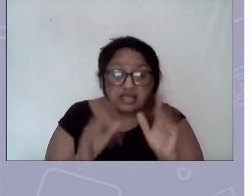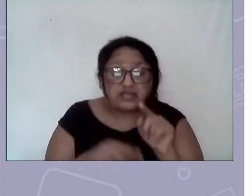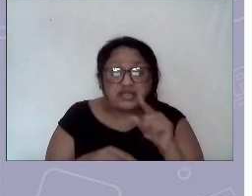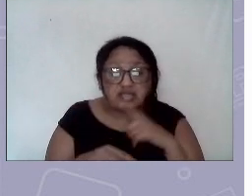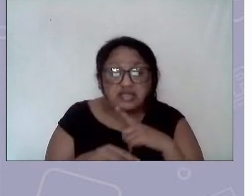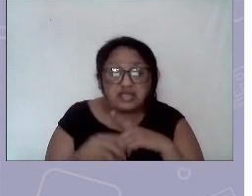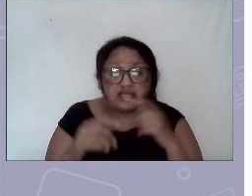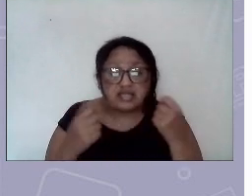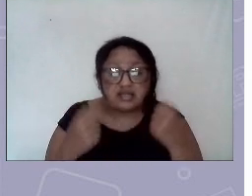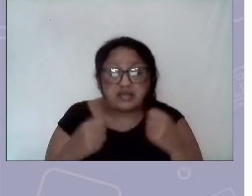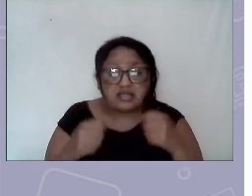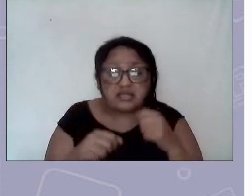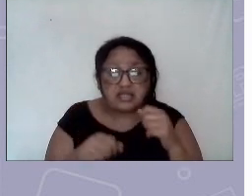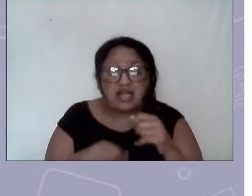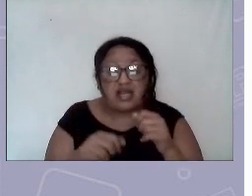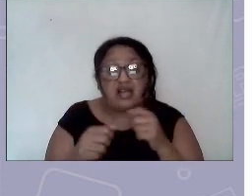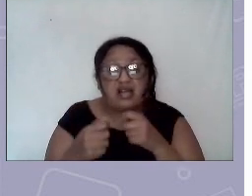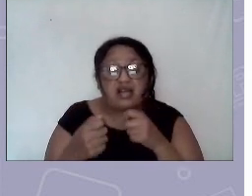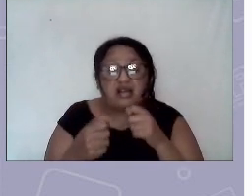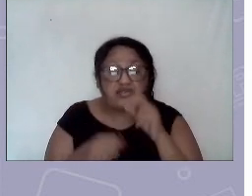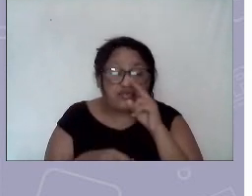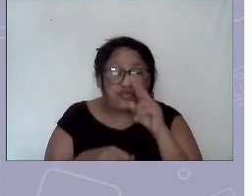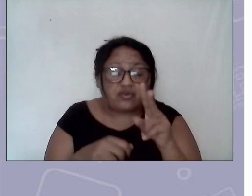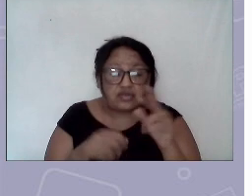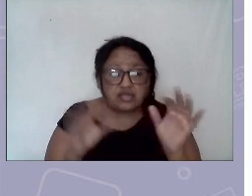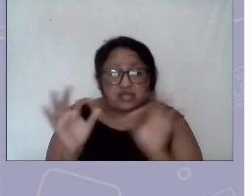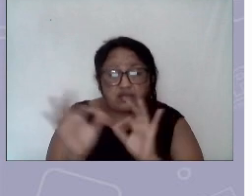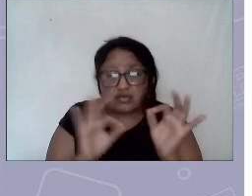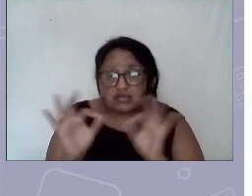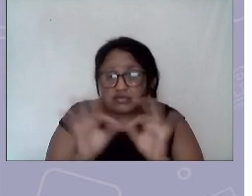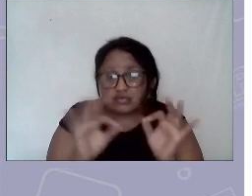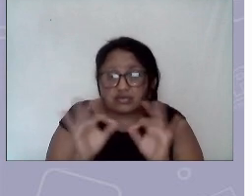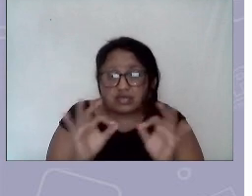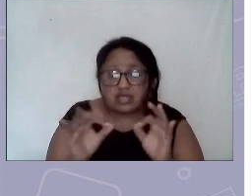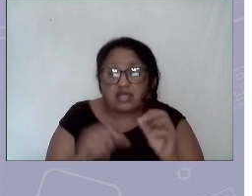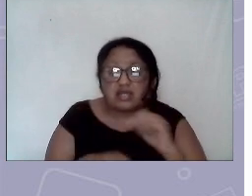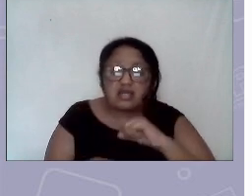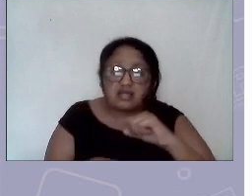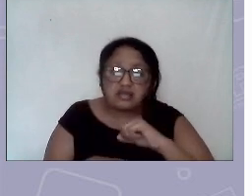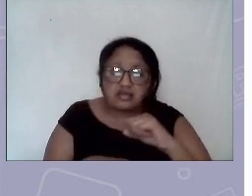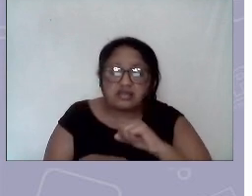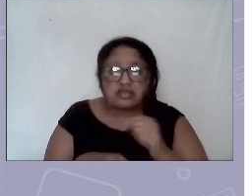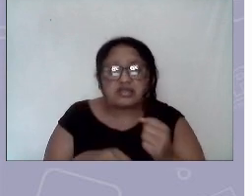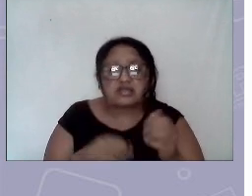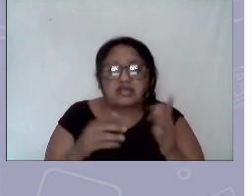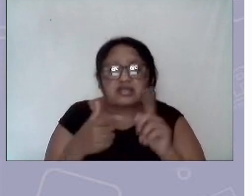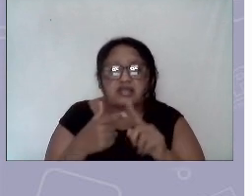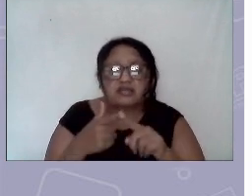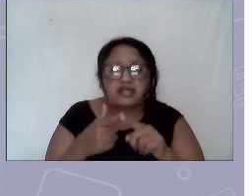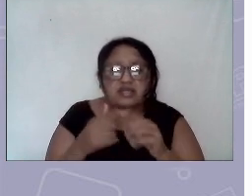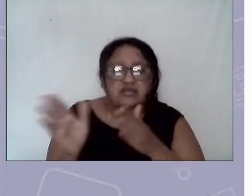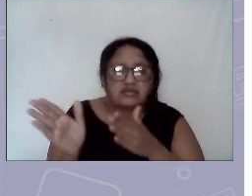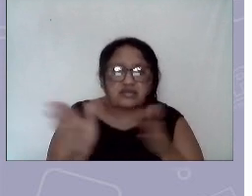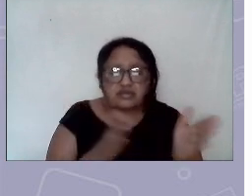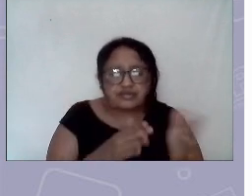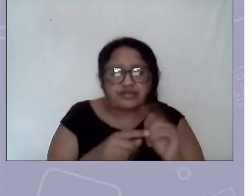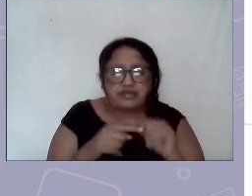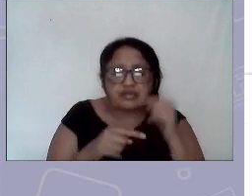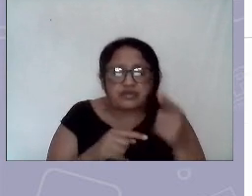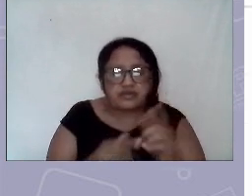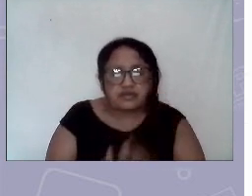determinar a força calcular a aceleração e determinar deslocamento ok? vamos pra próxima